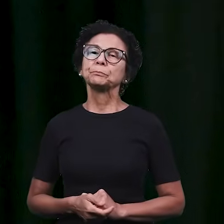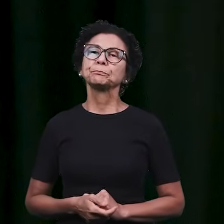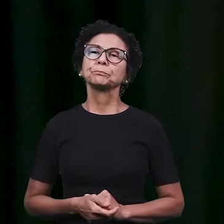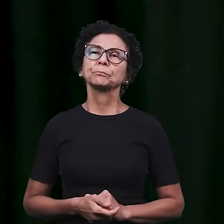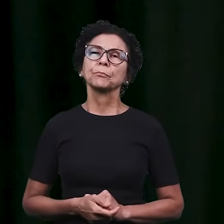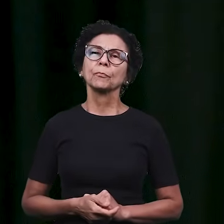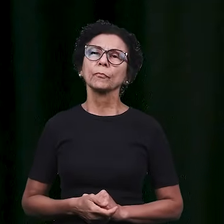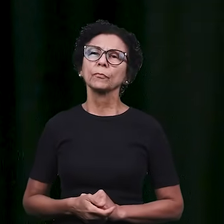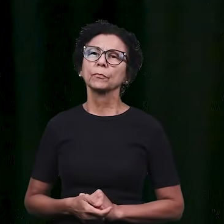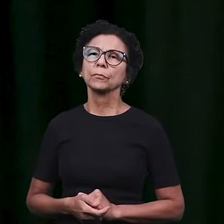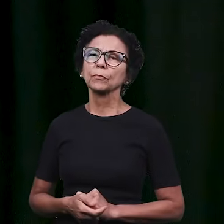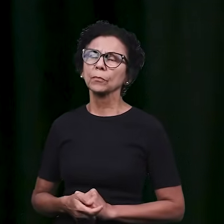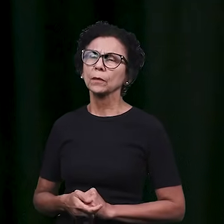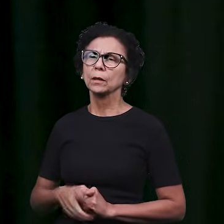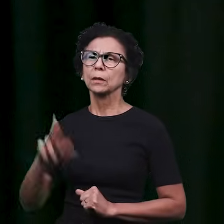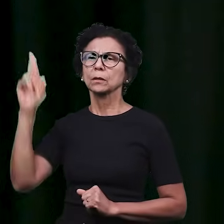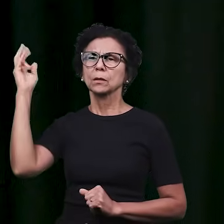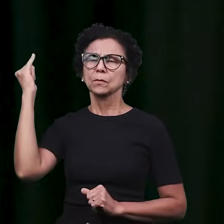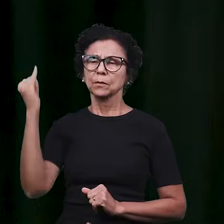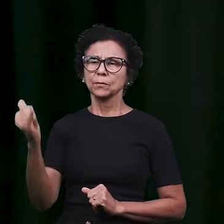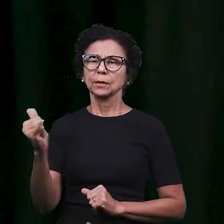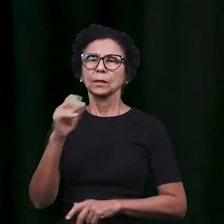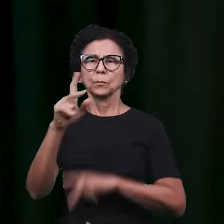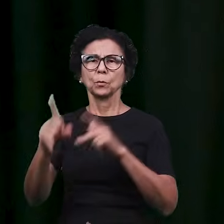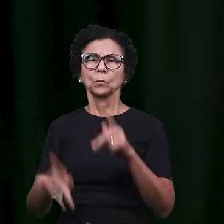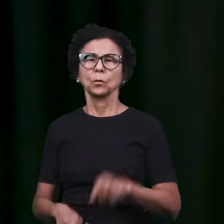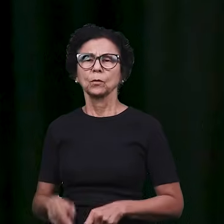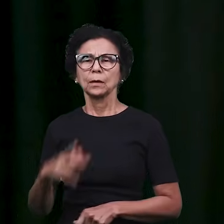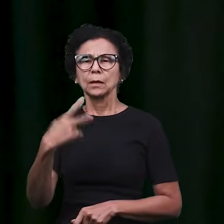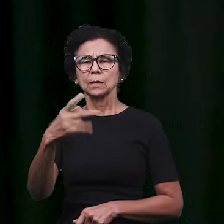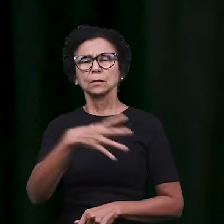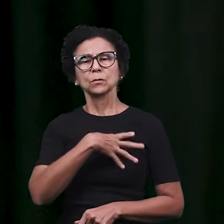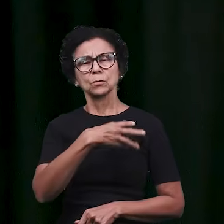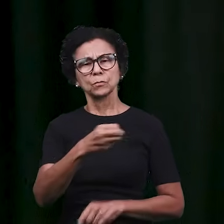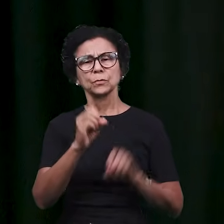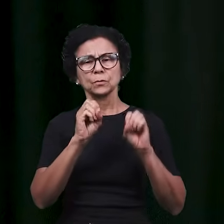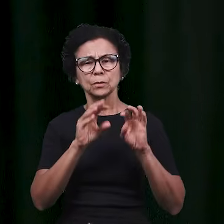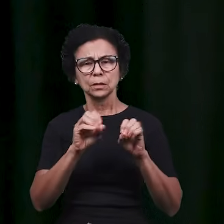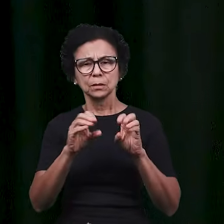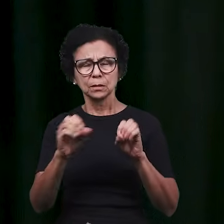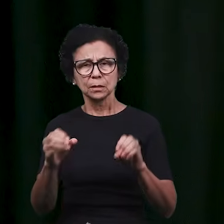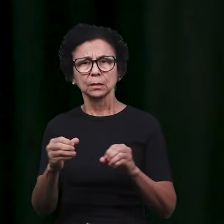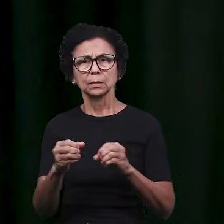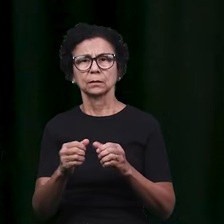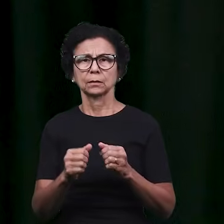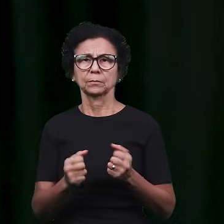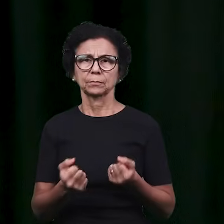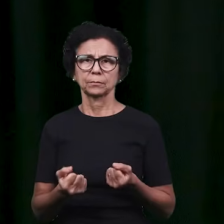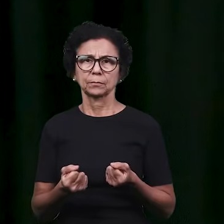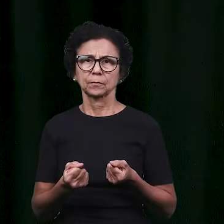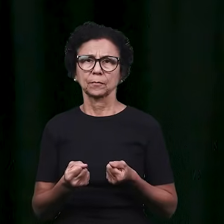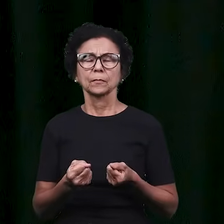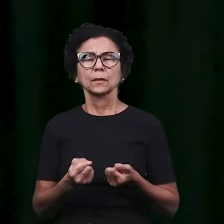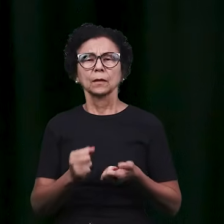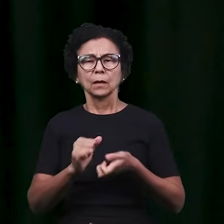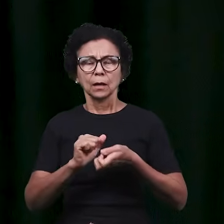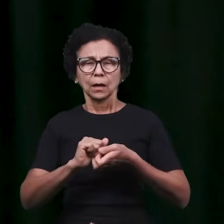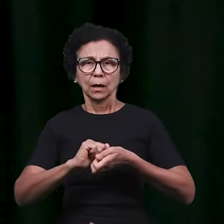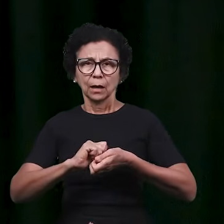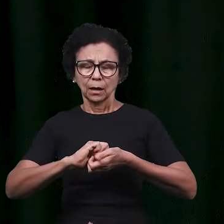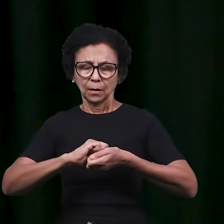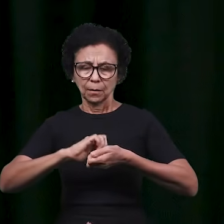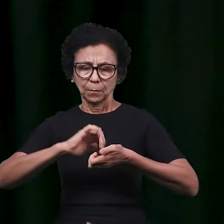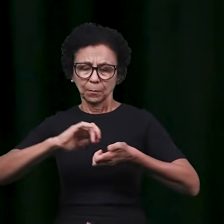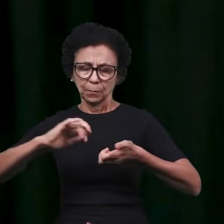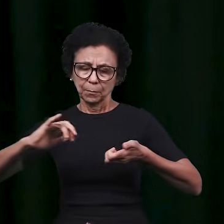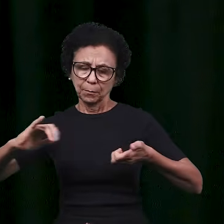ensina aos teus filhos estas coisas. Quando? Era a palavra. A palavra estava